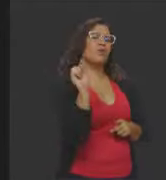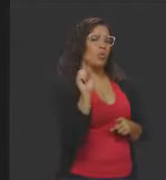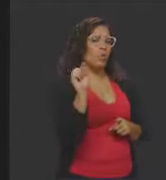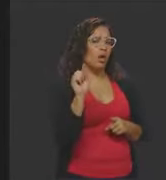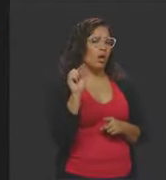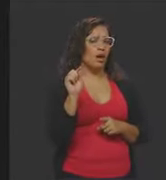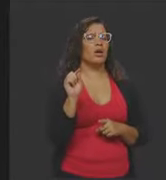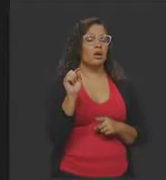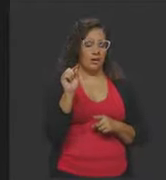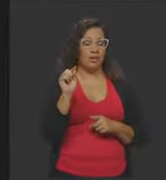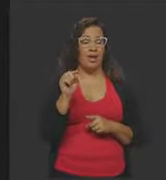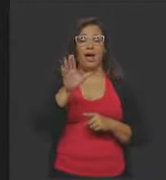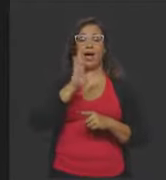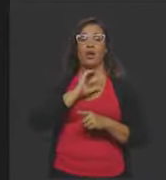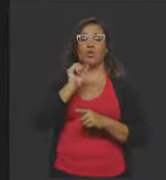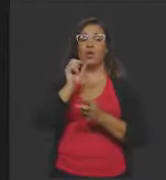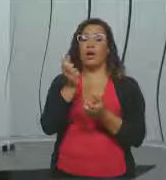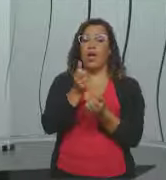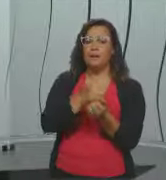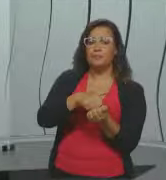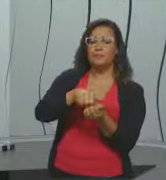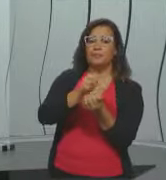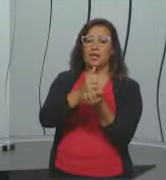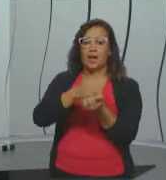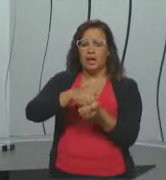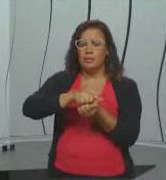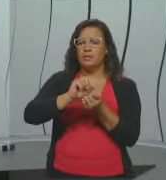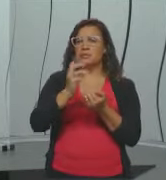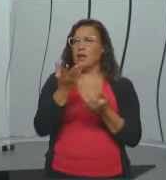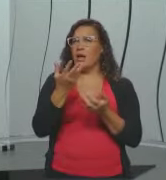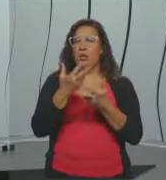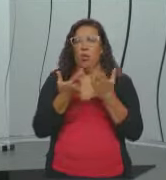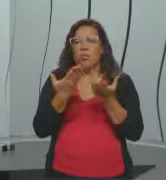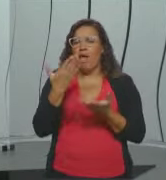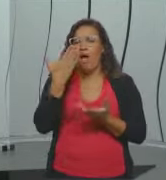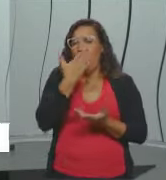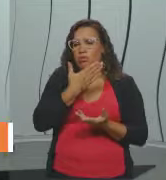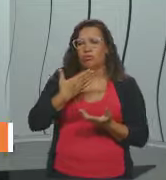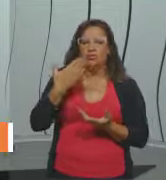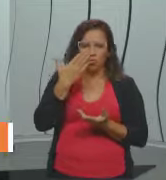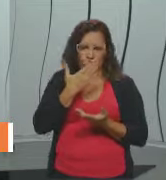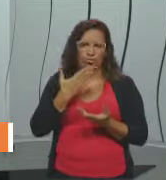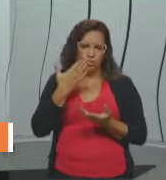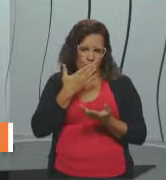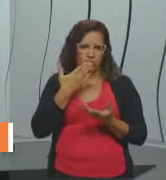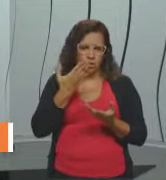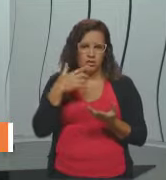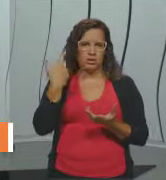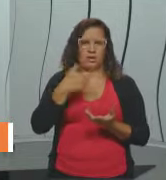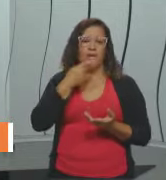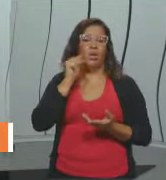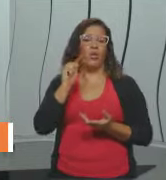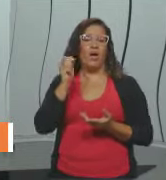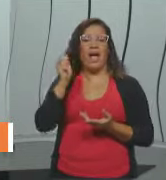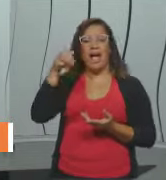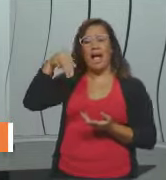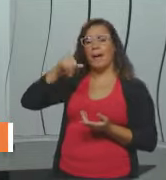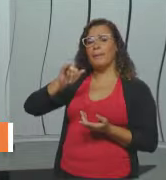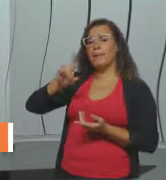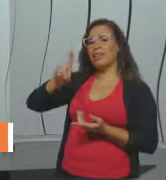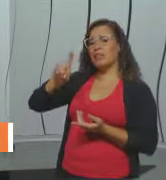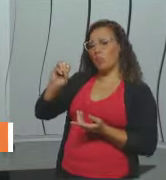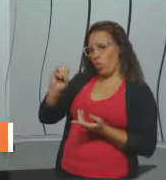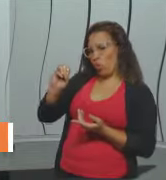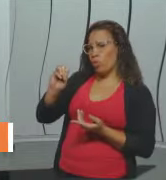de digerir determinados açúcares, digerir principalmente o que nós chamamos de amido.